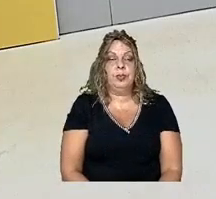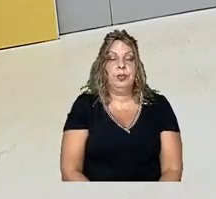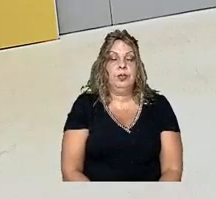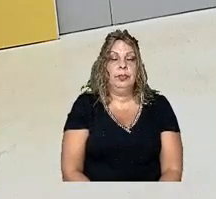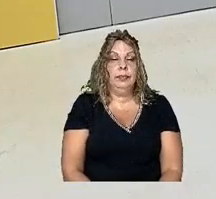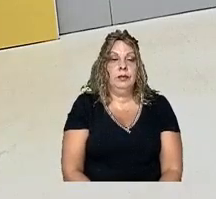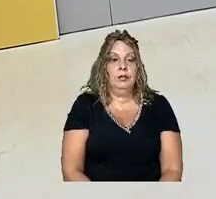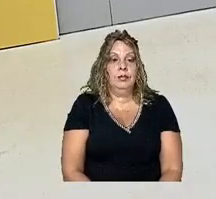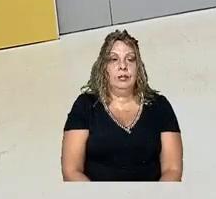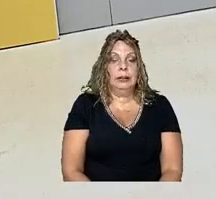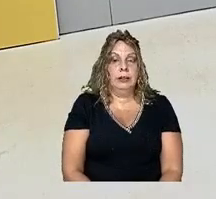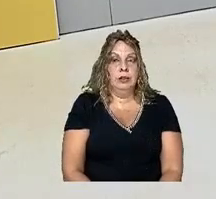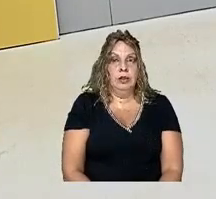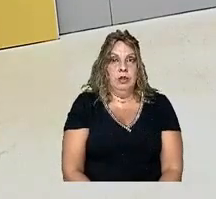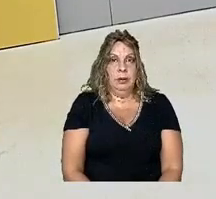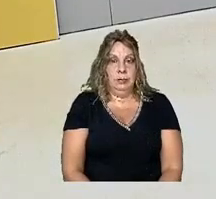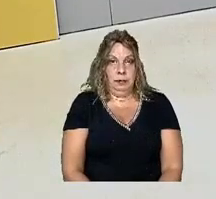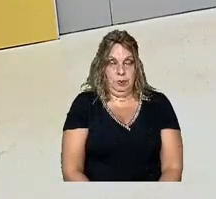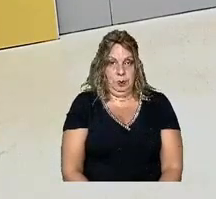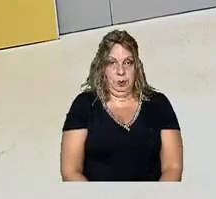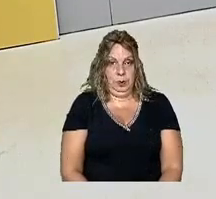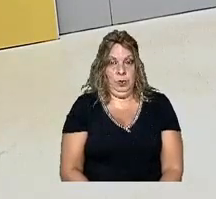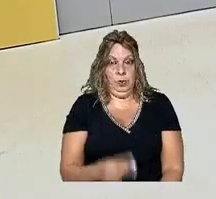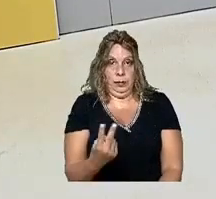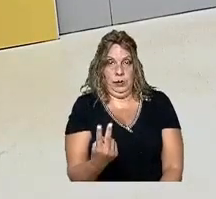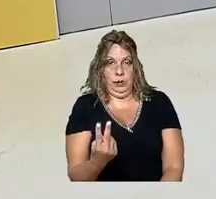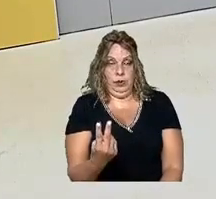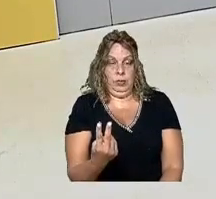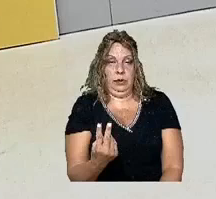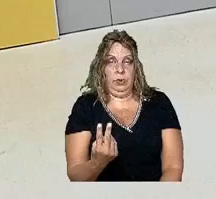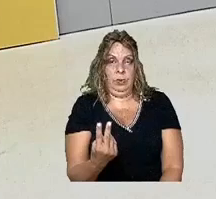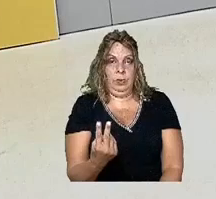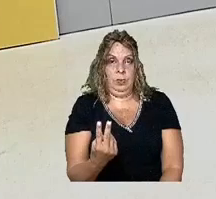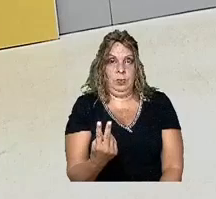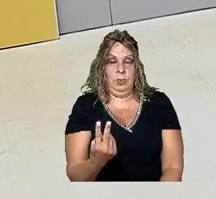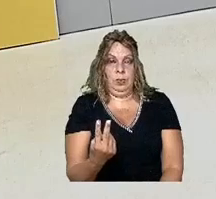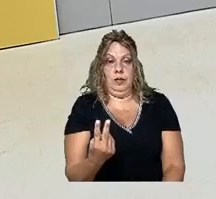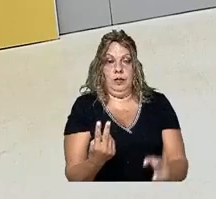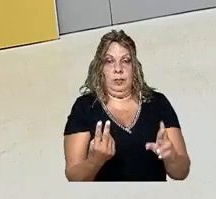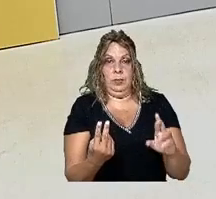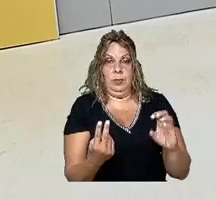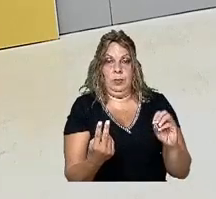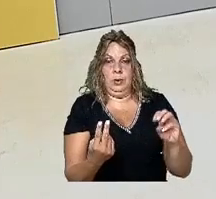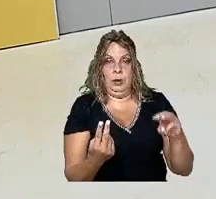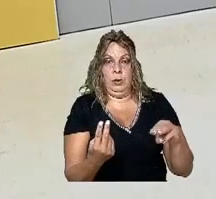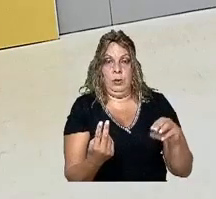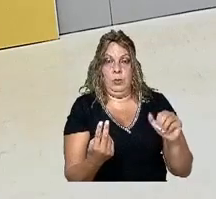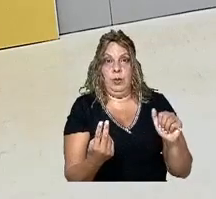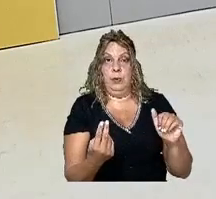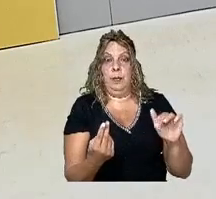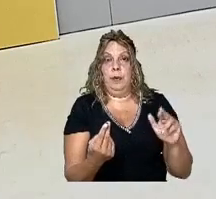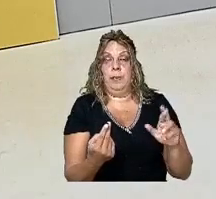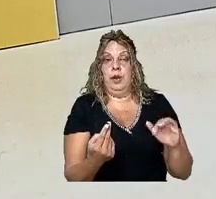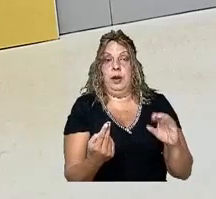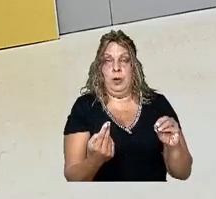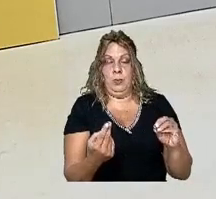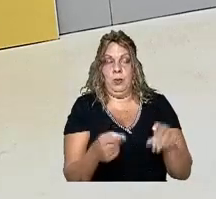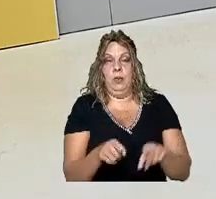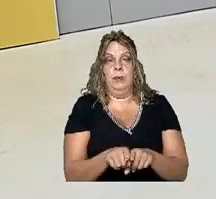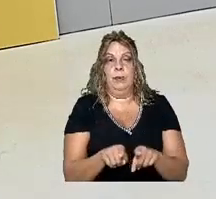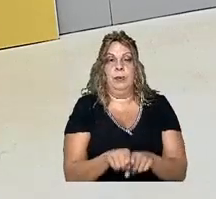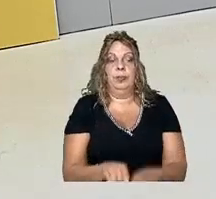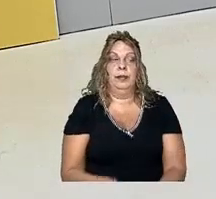programa, obrigada pelo carinho, pela audiência, número 2, número 2, alô Romário em Caimoba, de Janeiro em